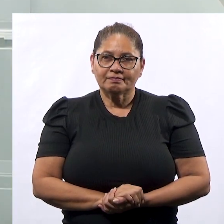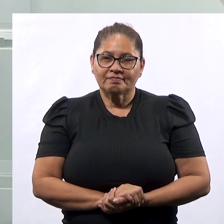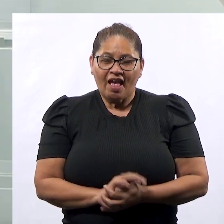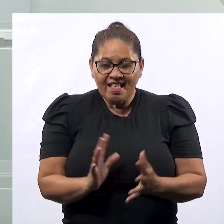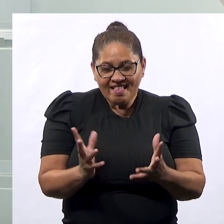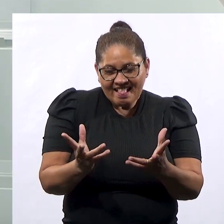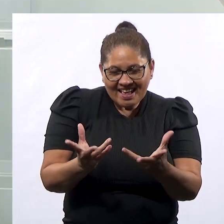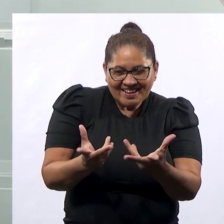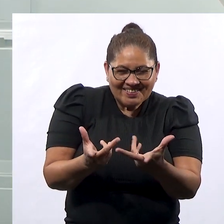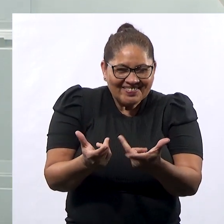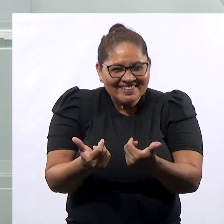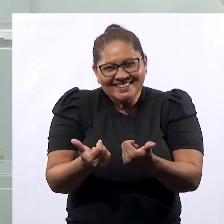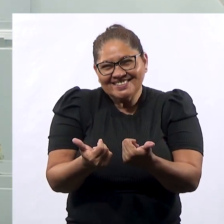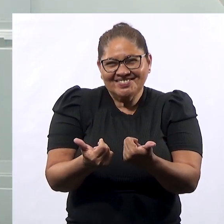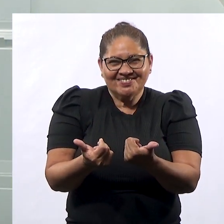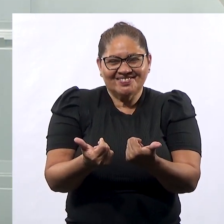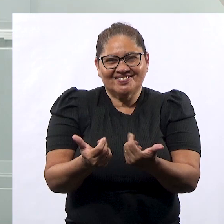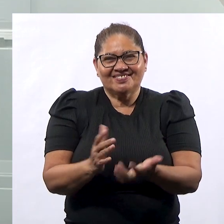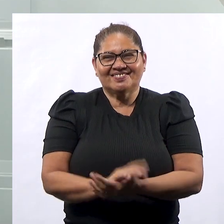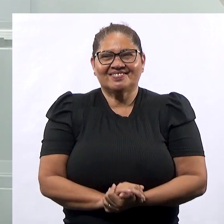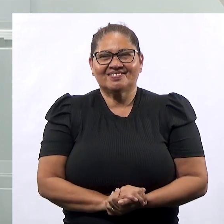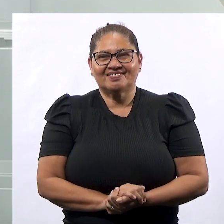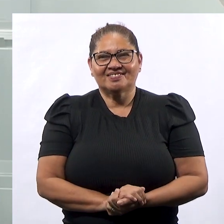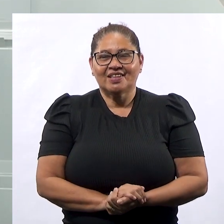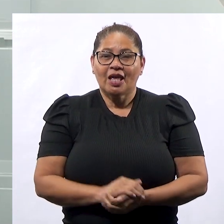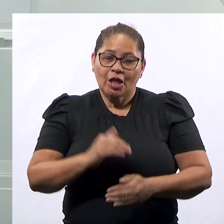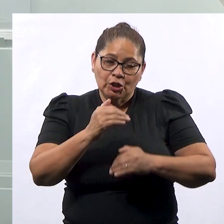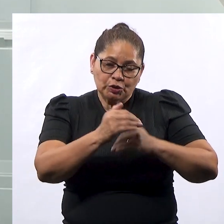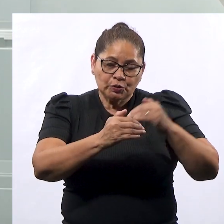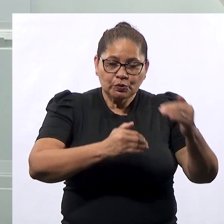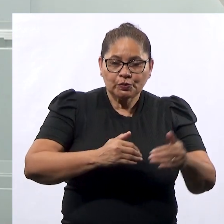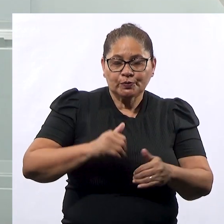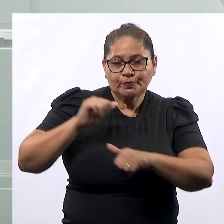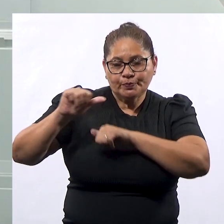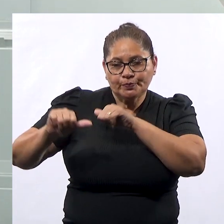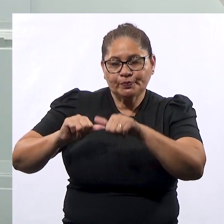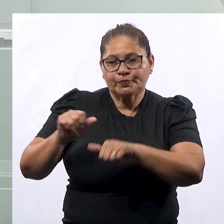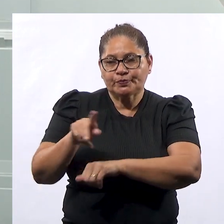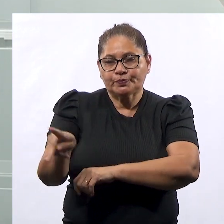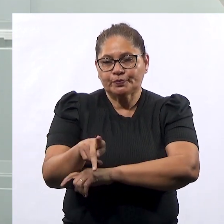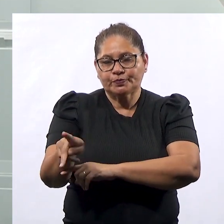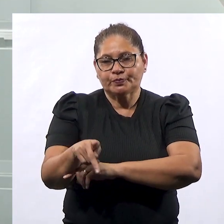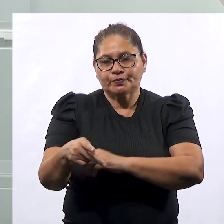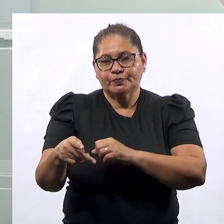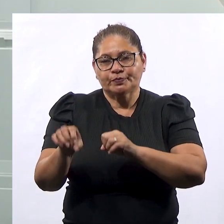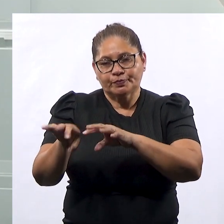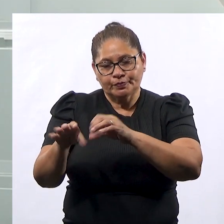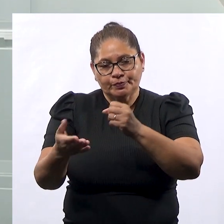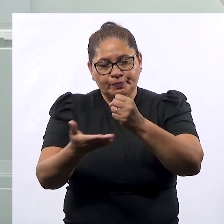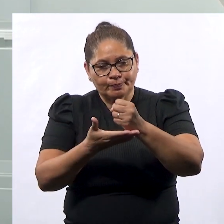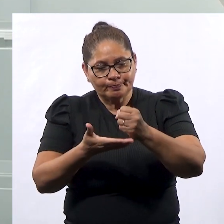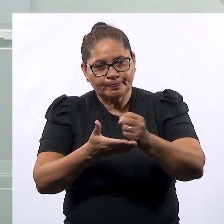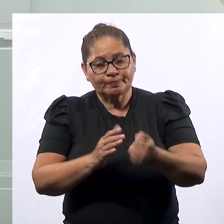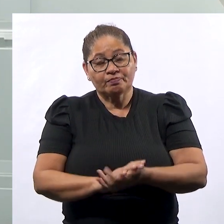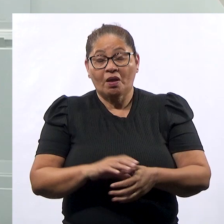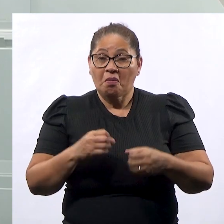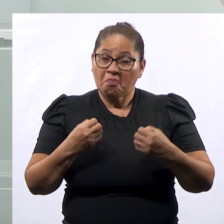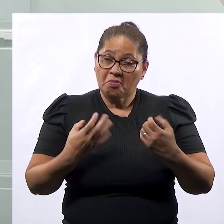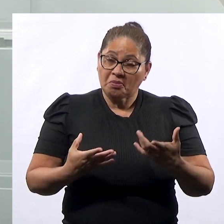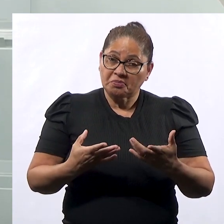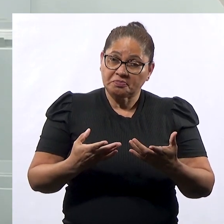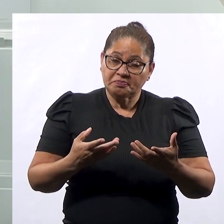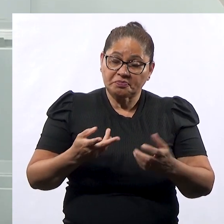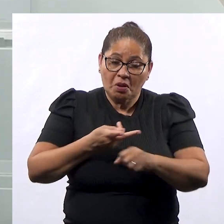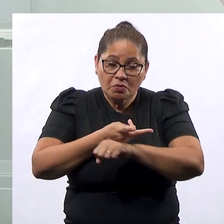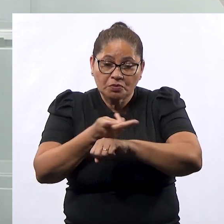E é fantástico, não é mesmo? Então, processos avaliativos na docência em educação básica. Bom, se